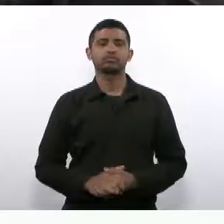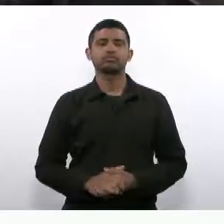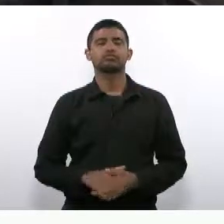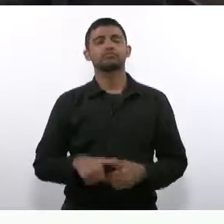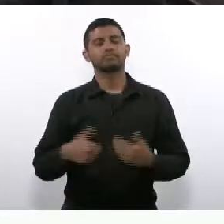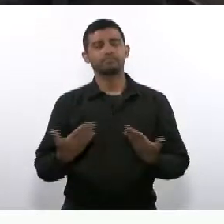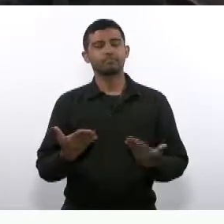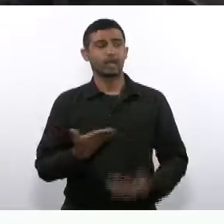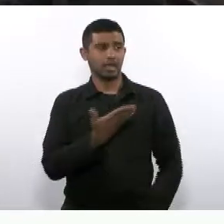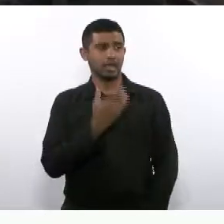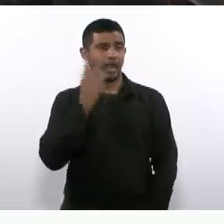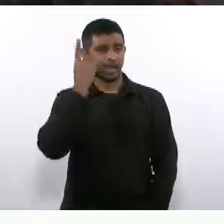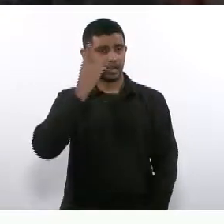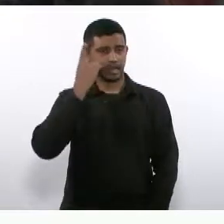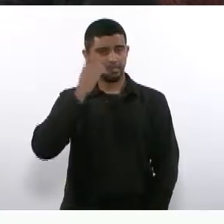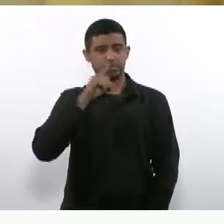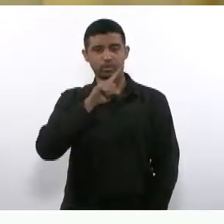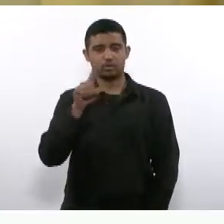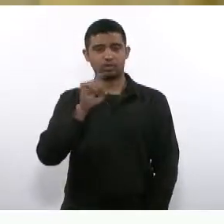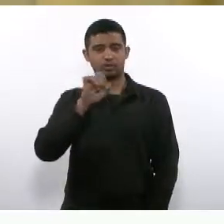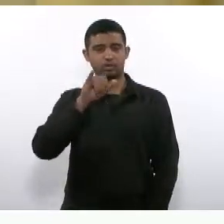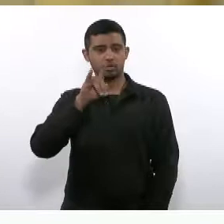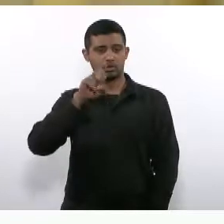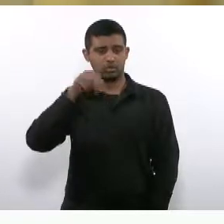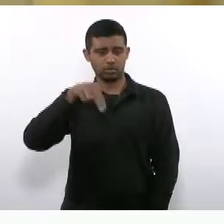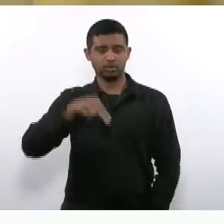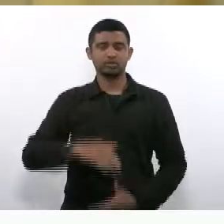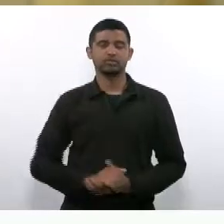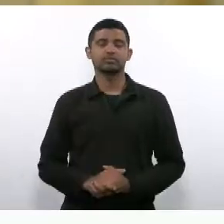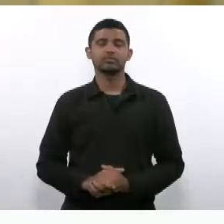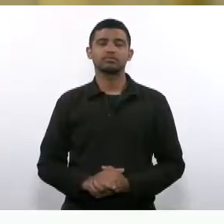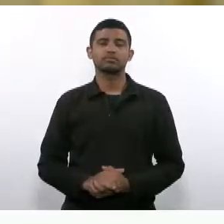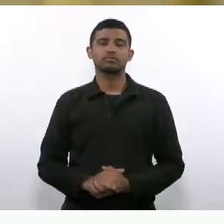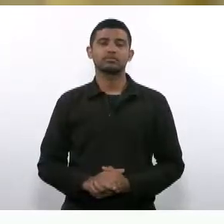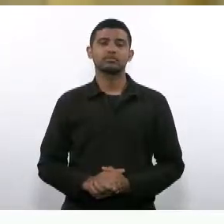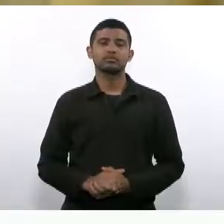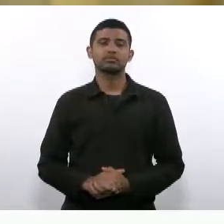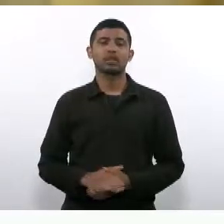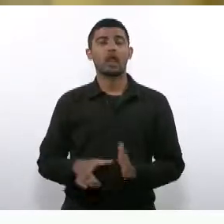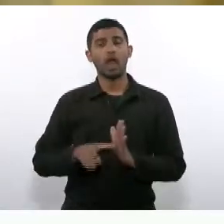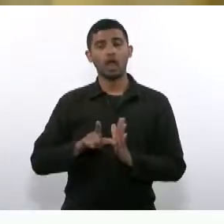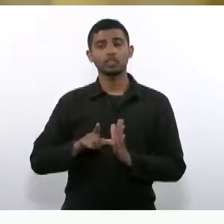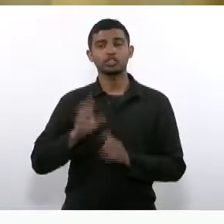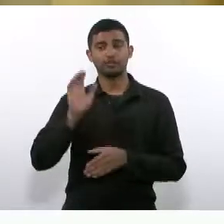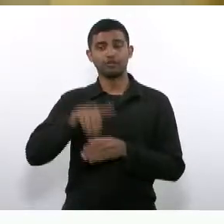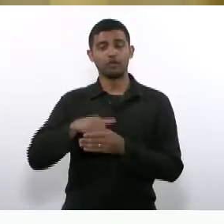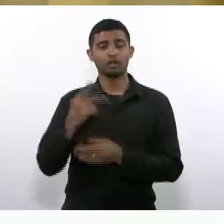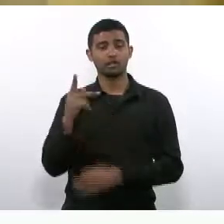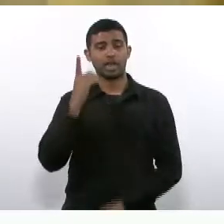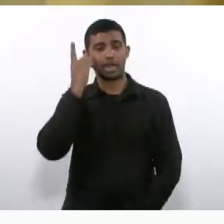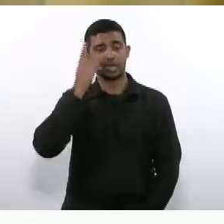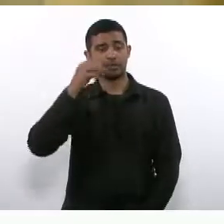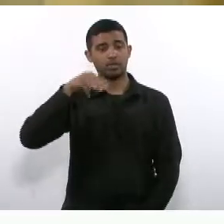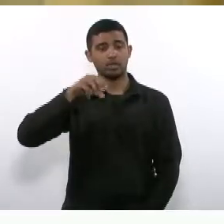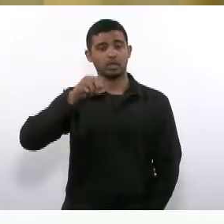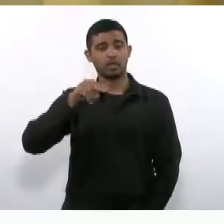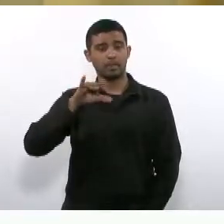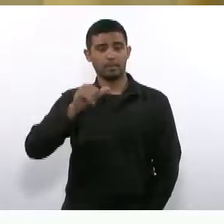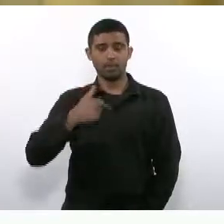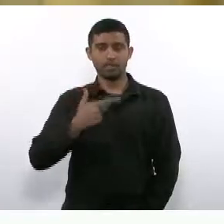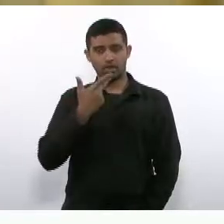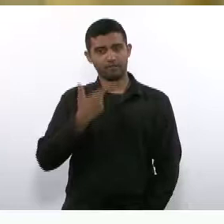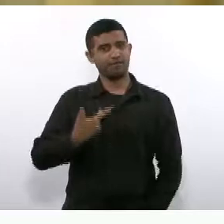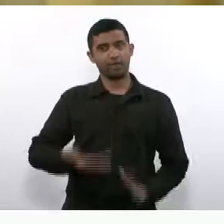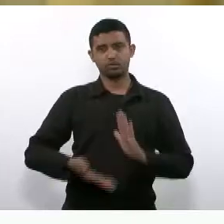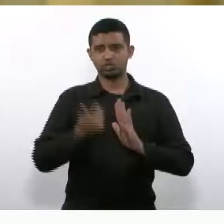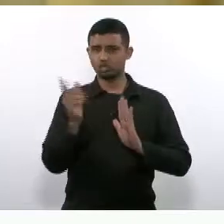antes deputada Zeidan. da votação da deputada Rejane e da deputada Mônica, eu também voto pela não supressão, né,